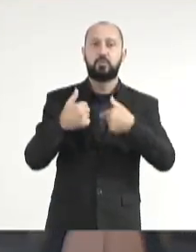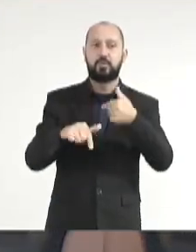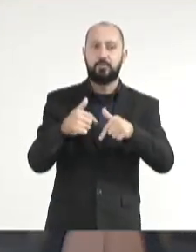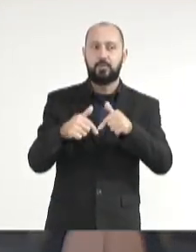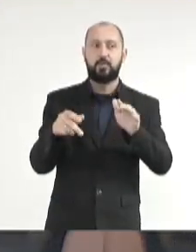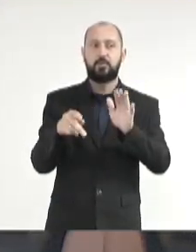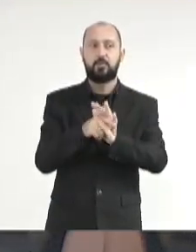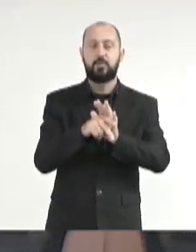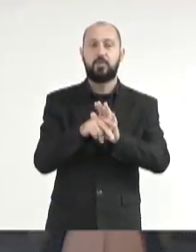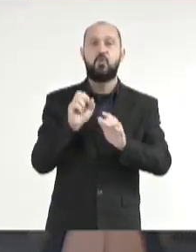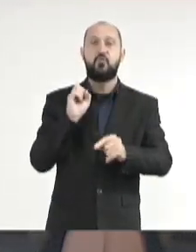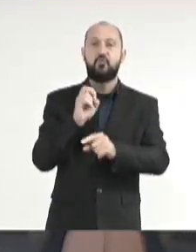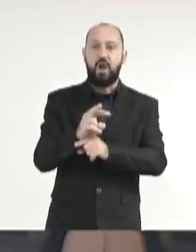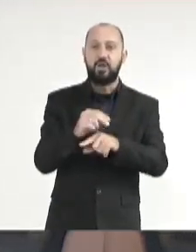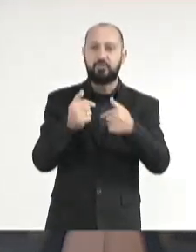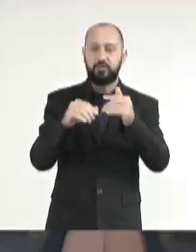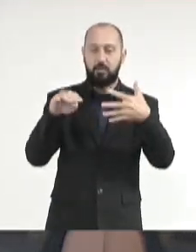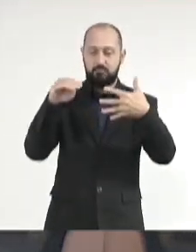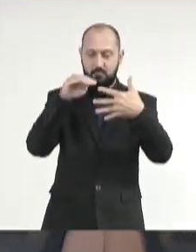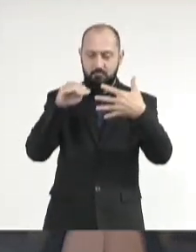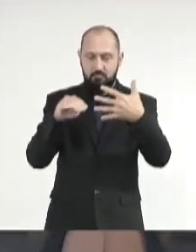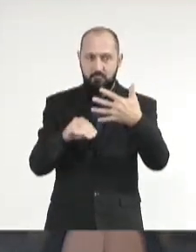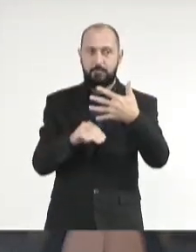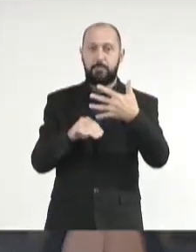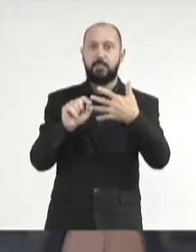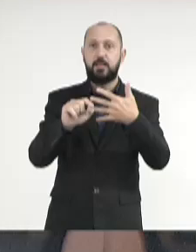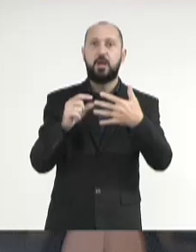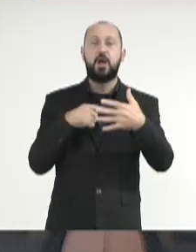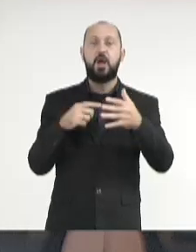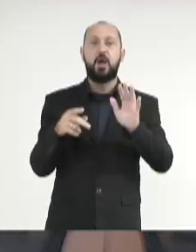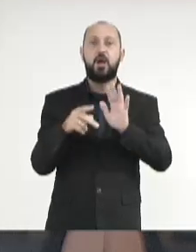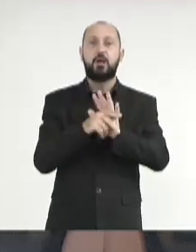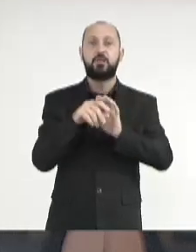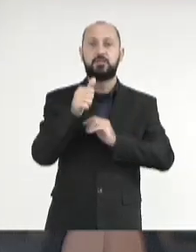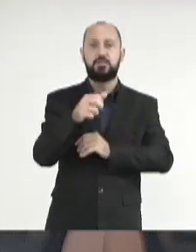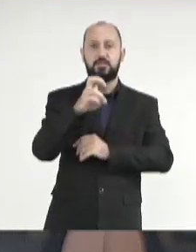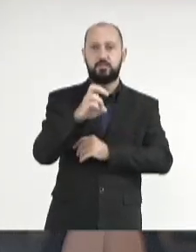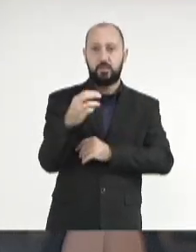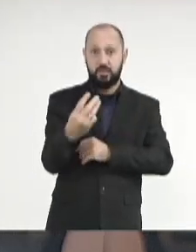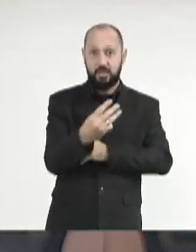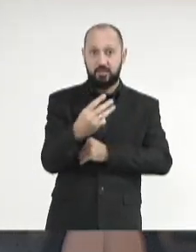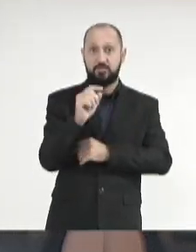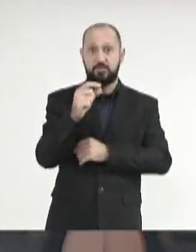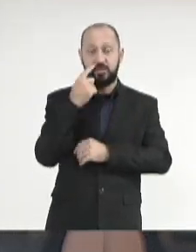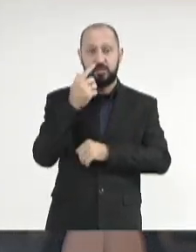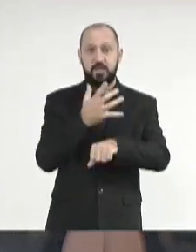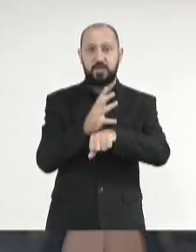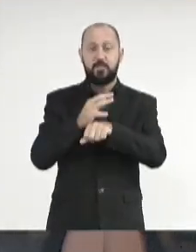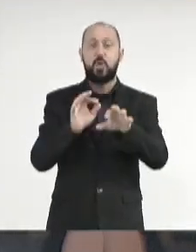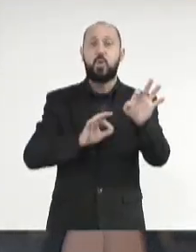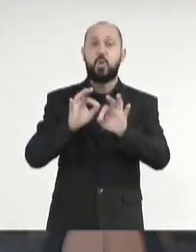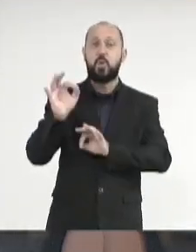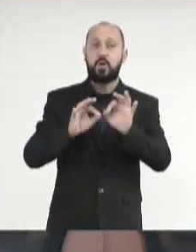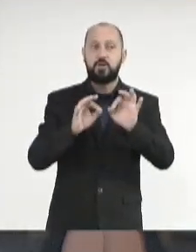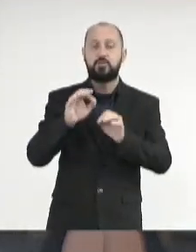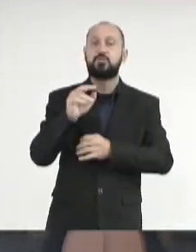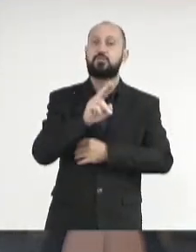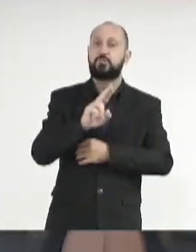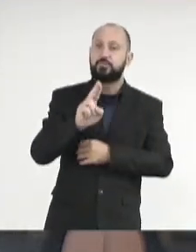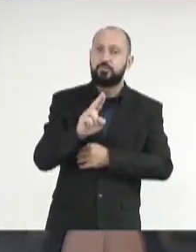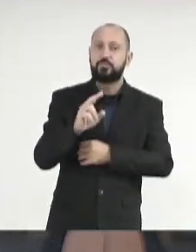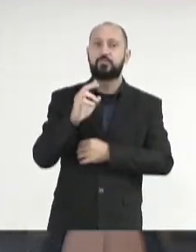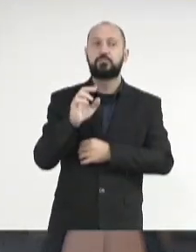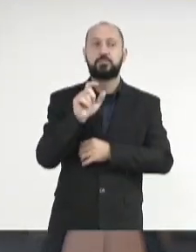e temos o Plano de Cargos, Carreiras e Salários, que é o projeto de lei de número 153, que na prática organiza as nomenclaturas